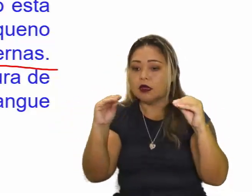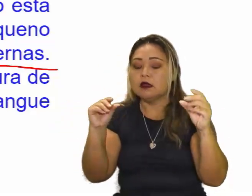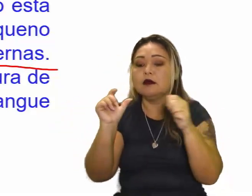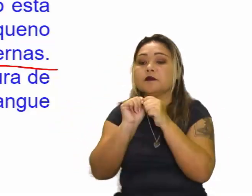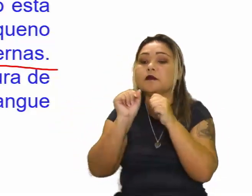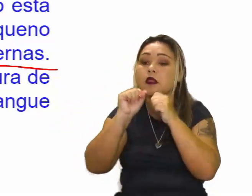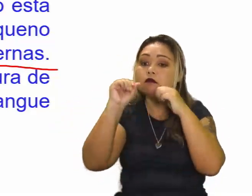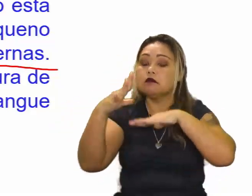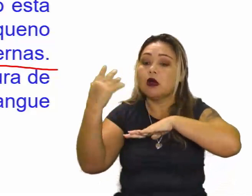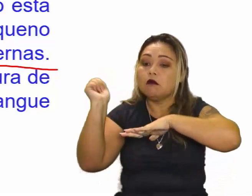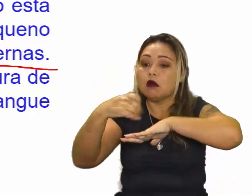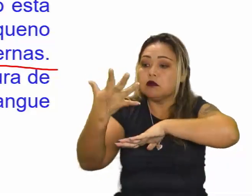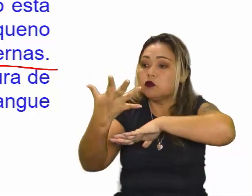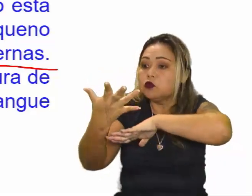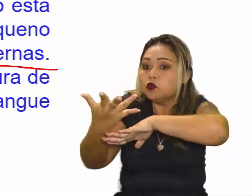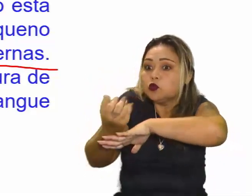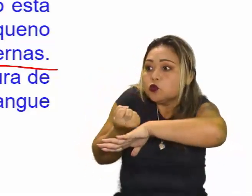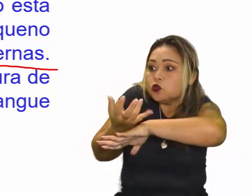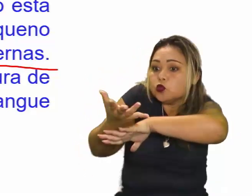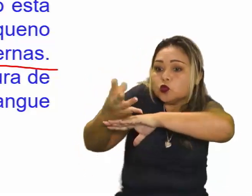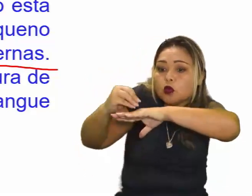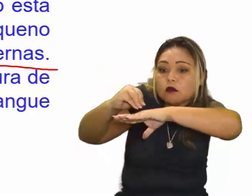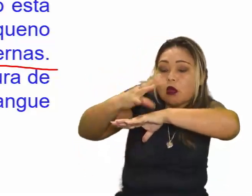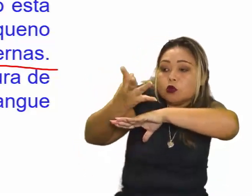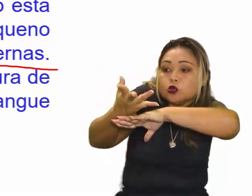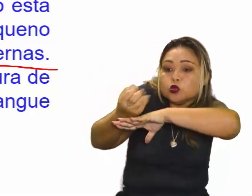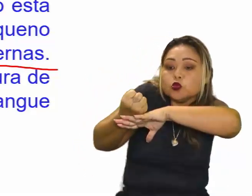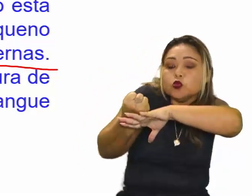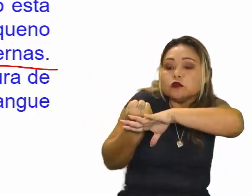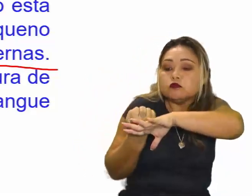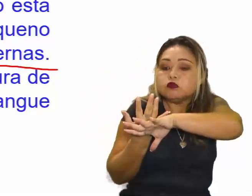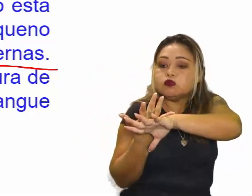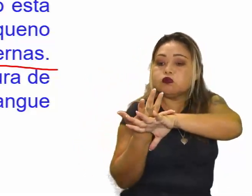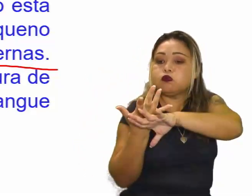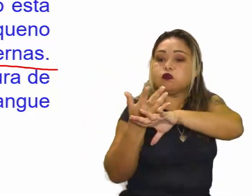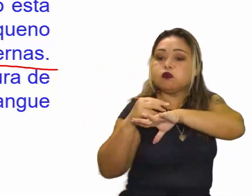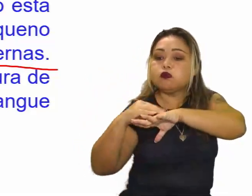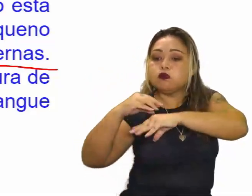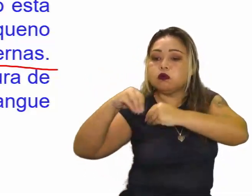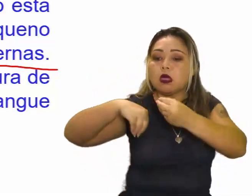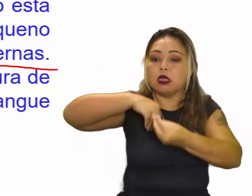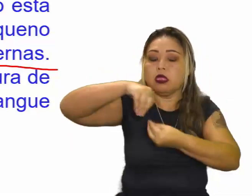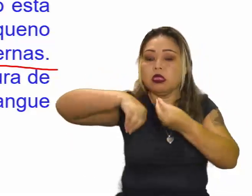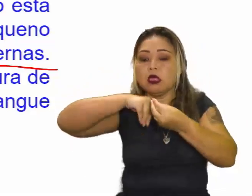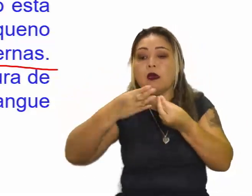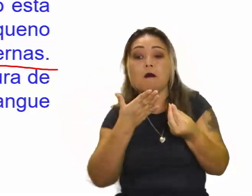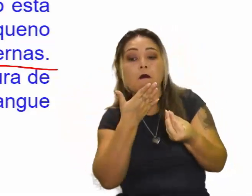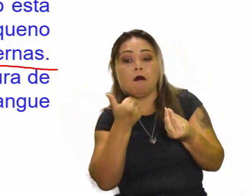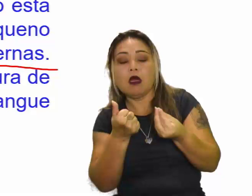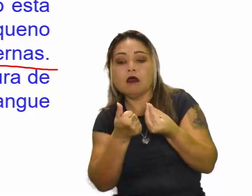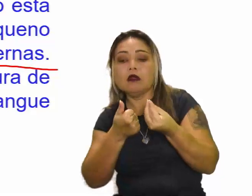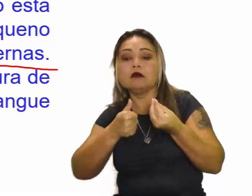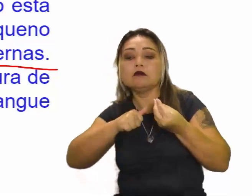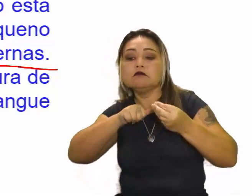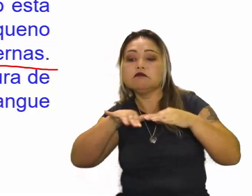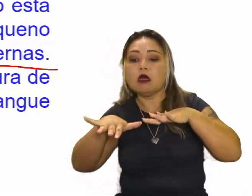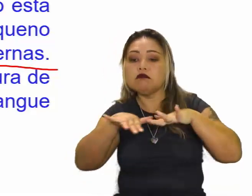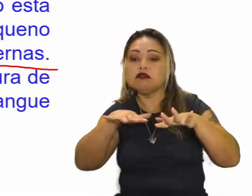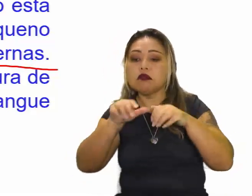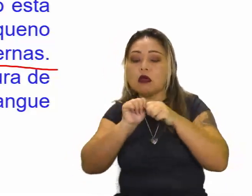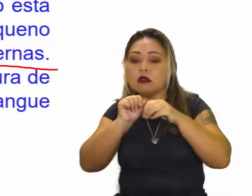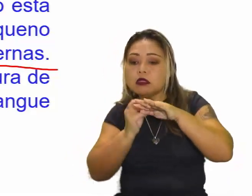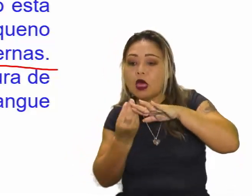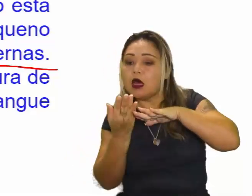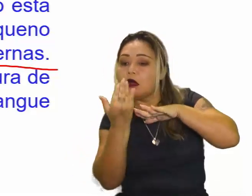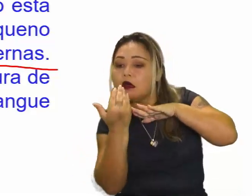possa absorver a temperatura, aumentar o seu metabolismo, para melhorar a sua atividade, para poder